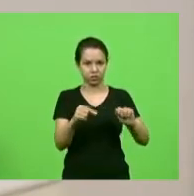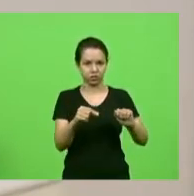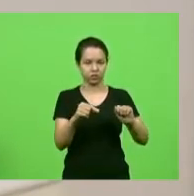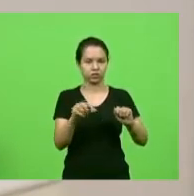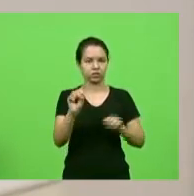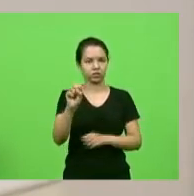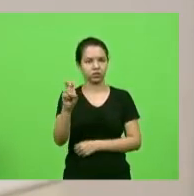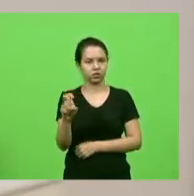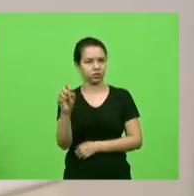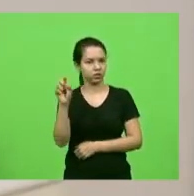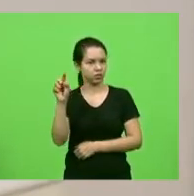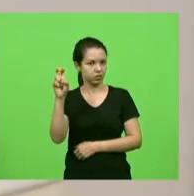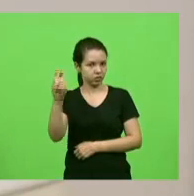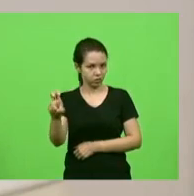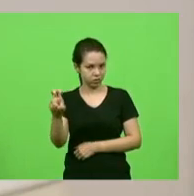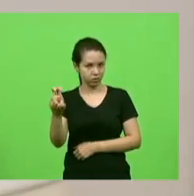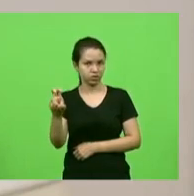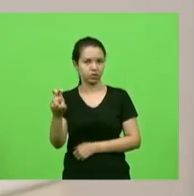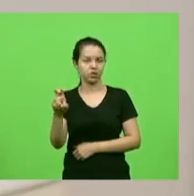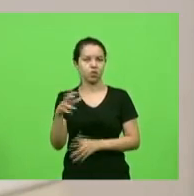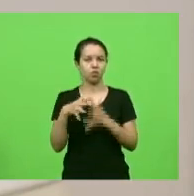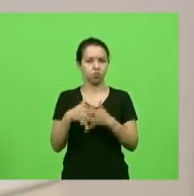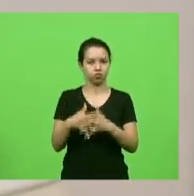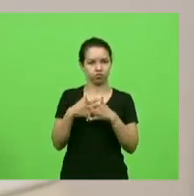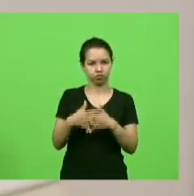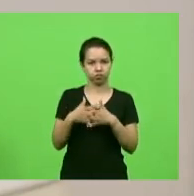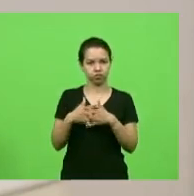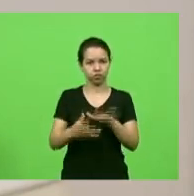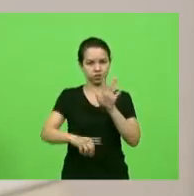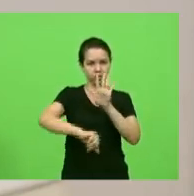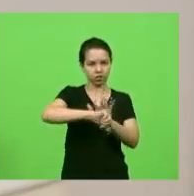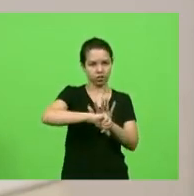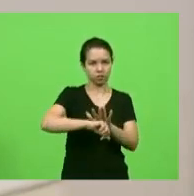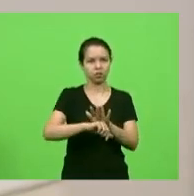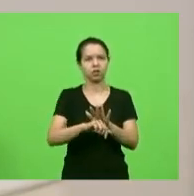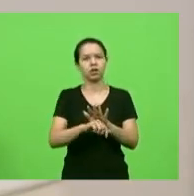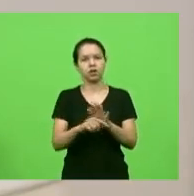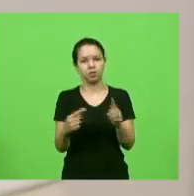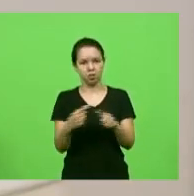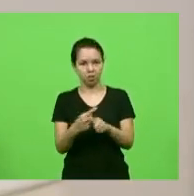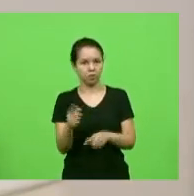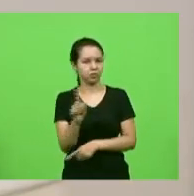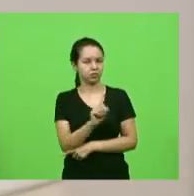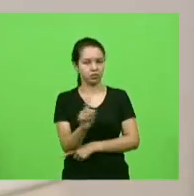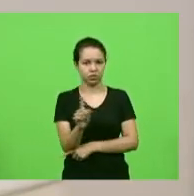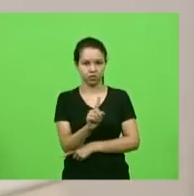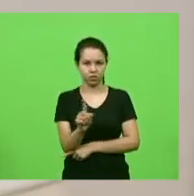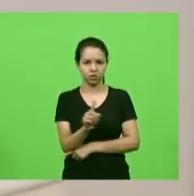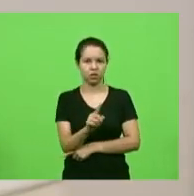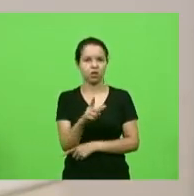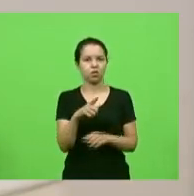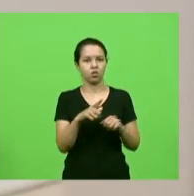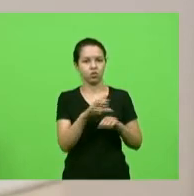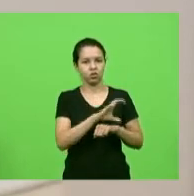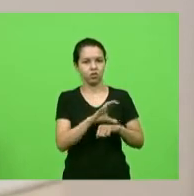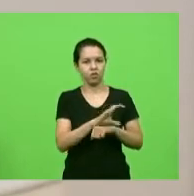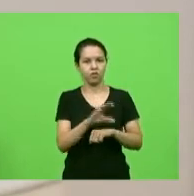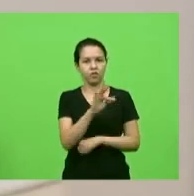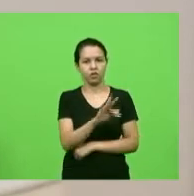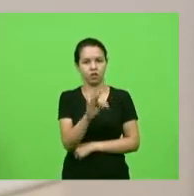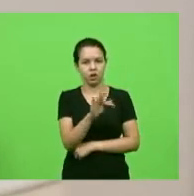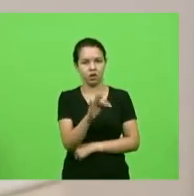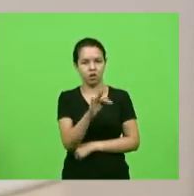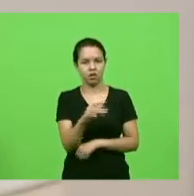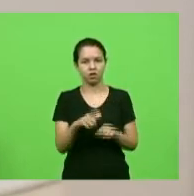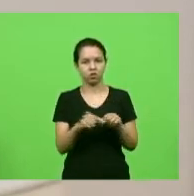se confundem com os crimes de improbidade, Constituição Federal, artigo 37, parágrafo 4º. A